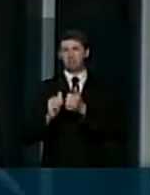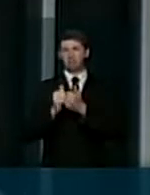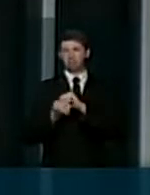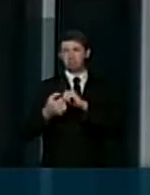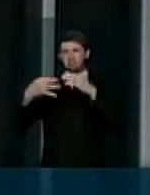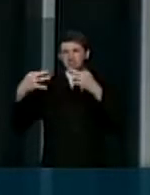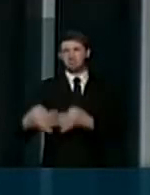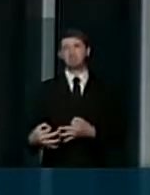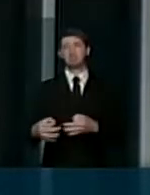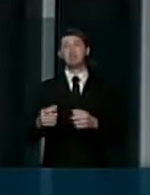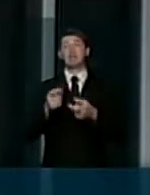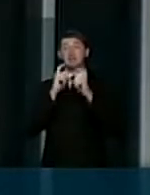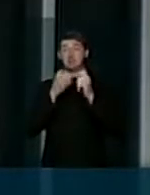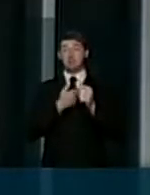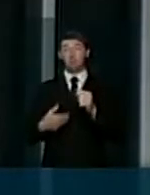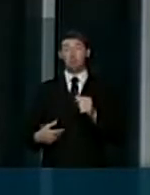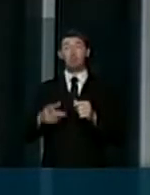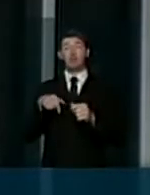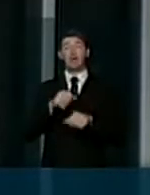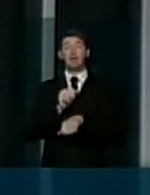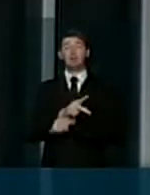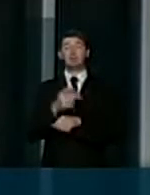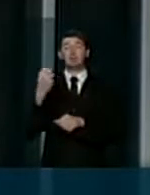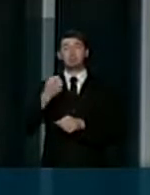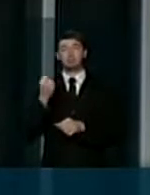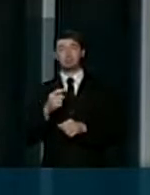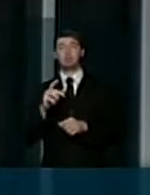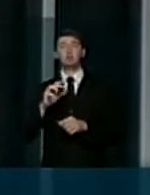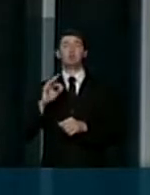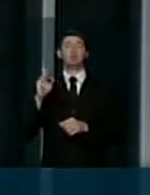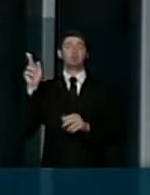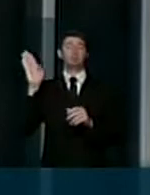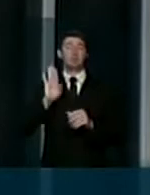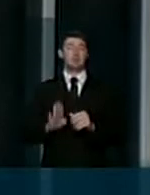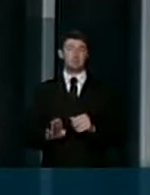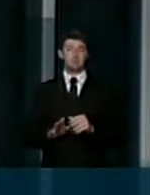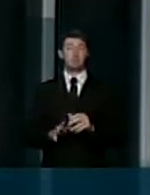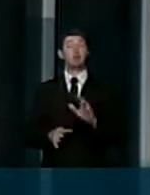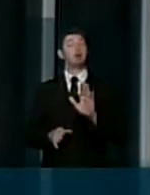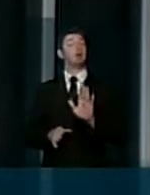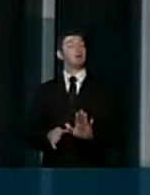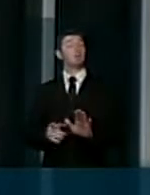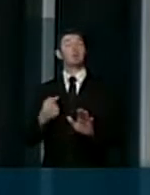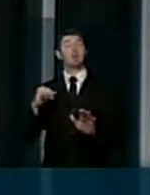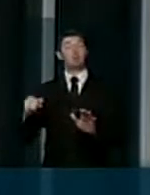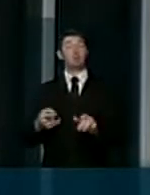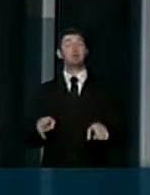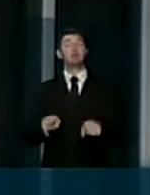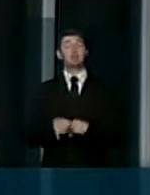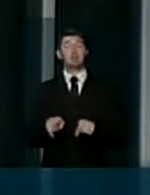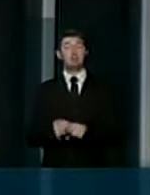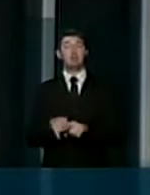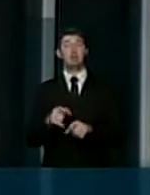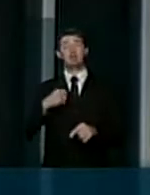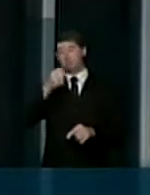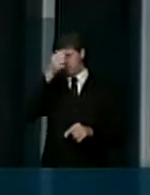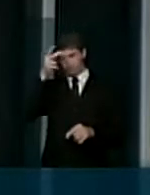da administração pública de fundos de previdência brasileiro. Também tive a oportunidade de, sendo